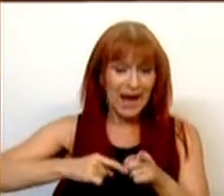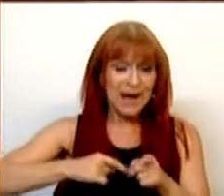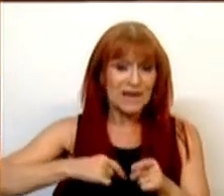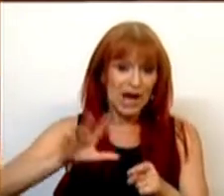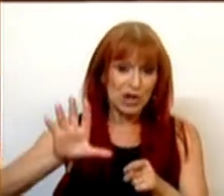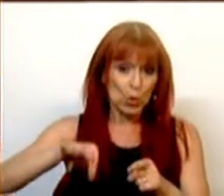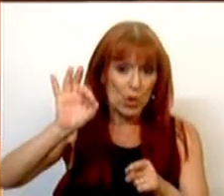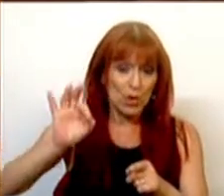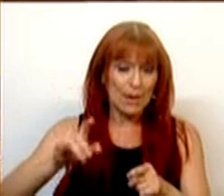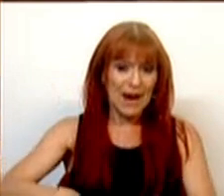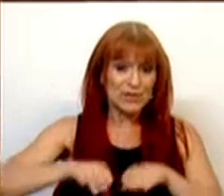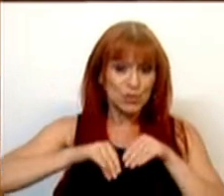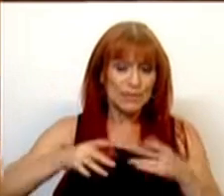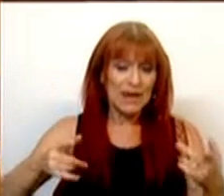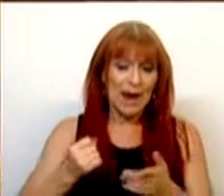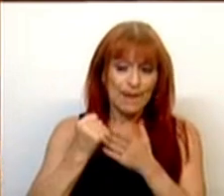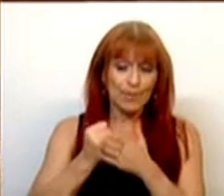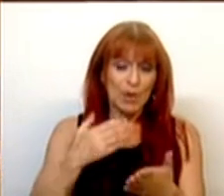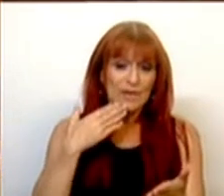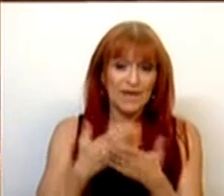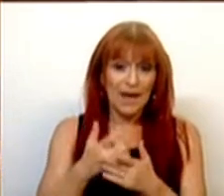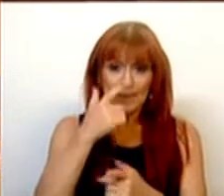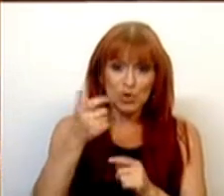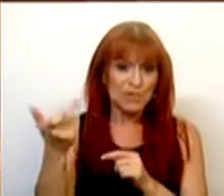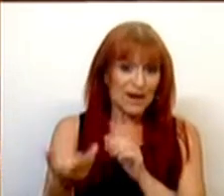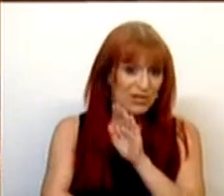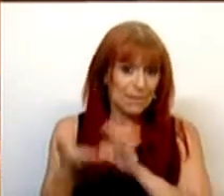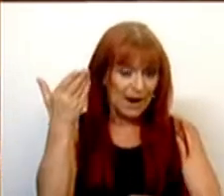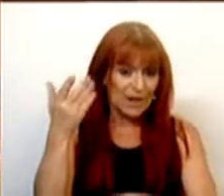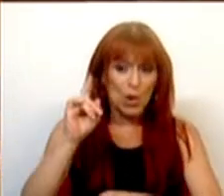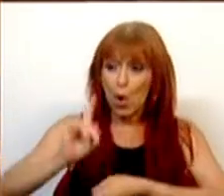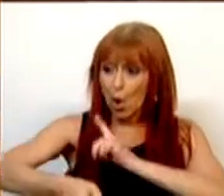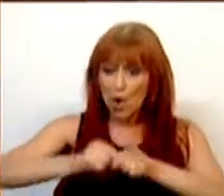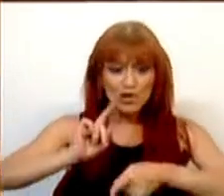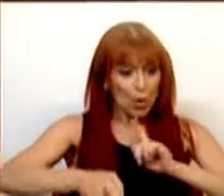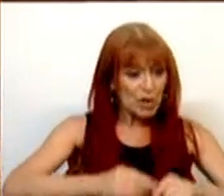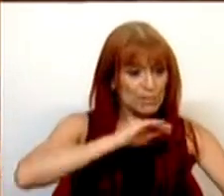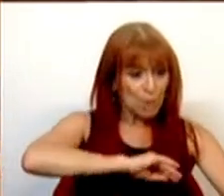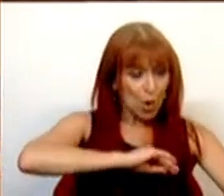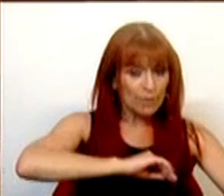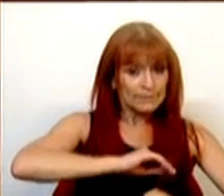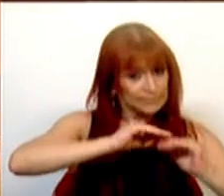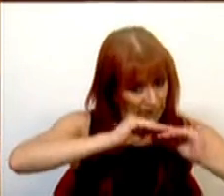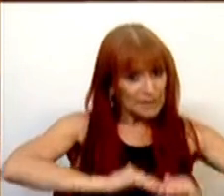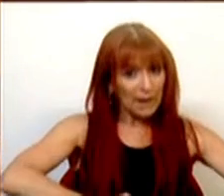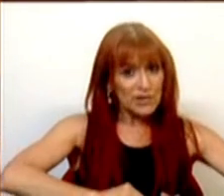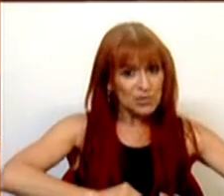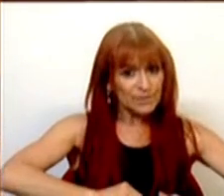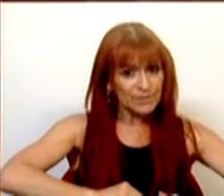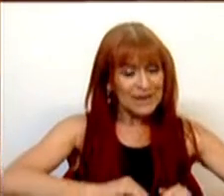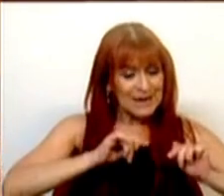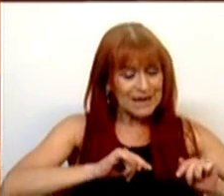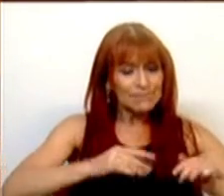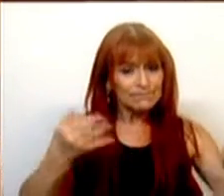uma escolha assumida de apoiar os mais vulneráveis, aqueles que têm rendimentos mais baixos e